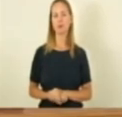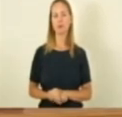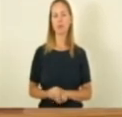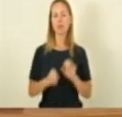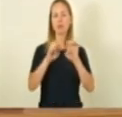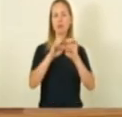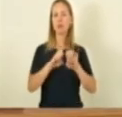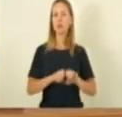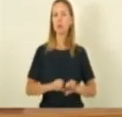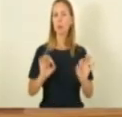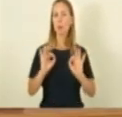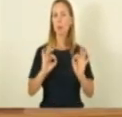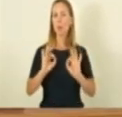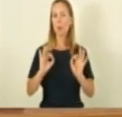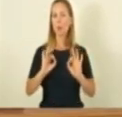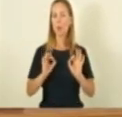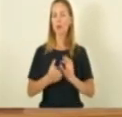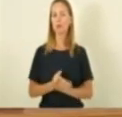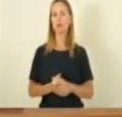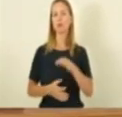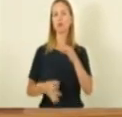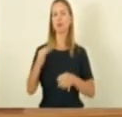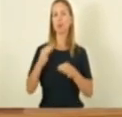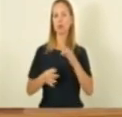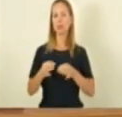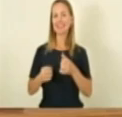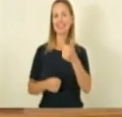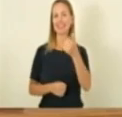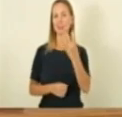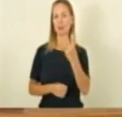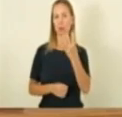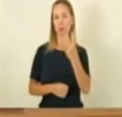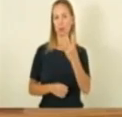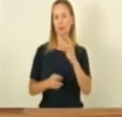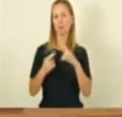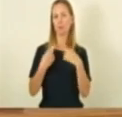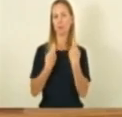Infraestrutura nenhuma. Justiça, 14.